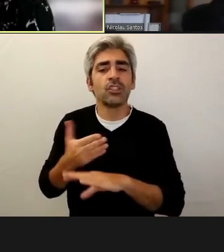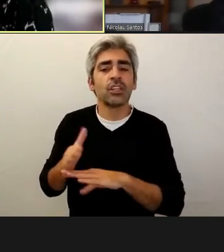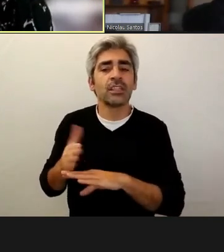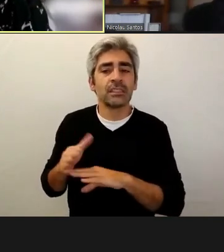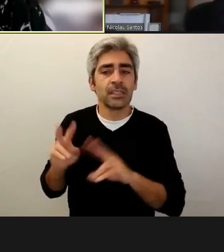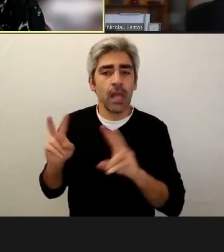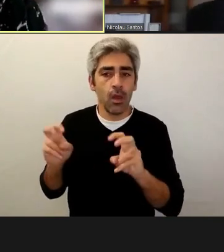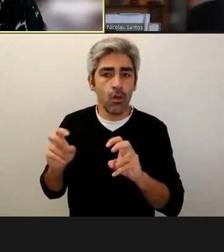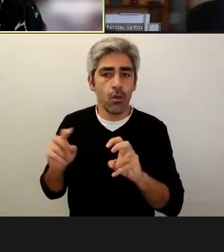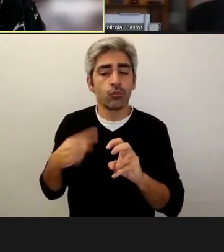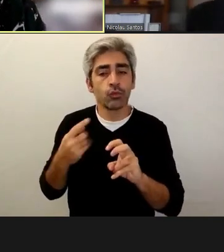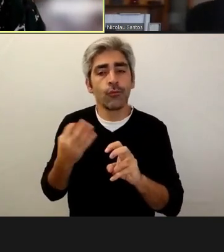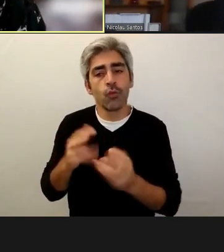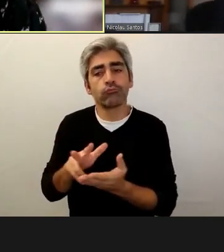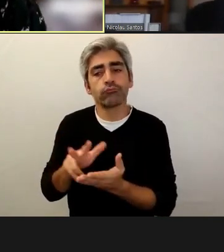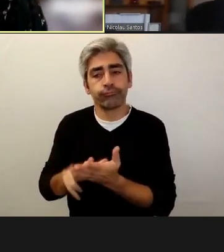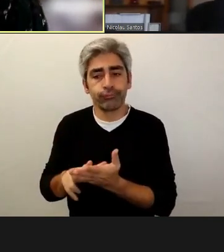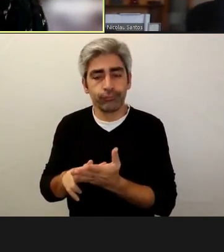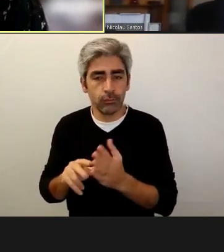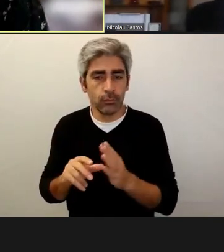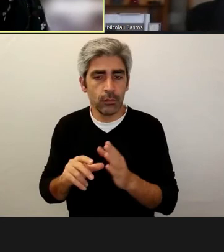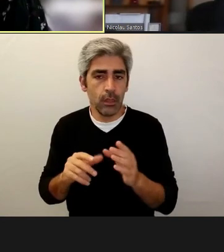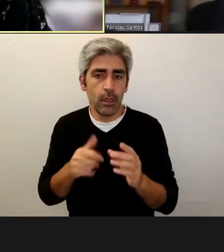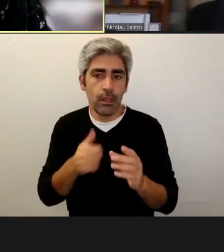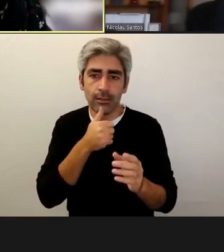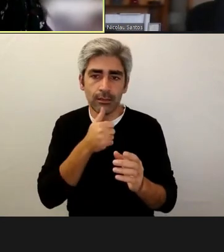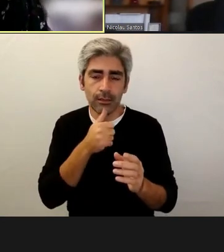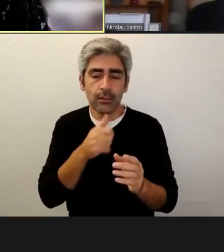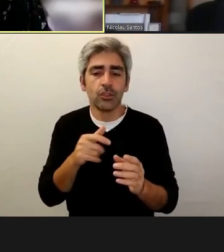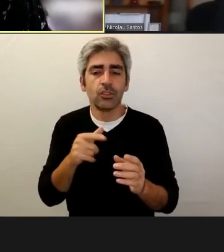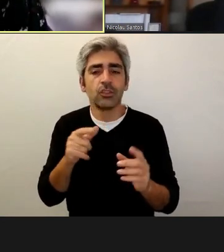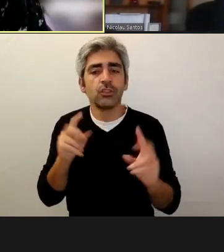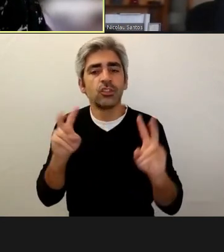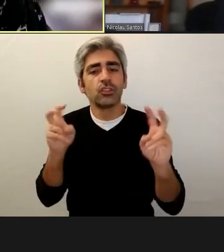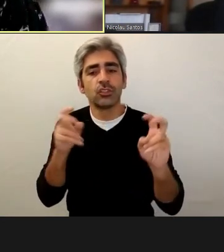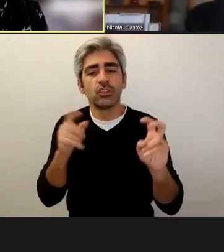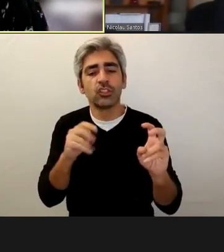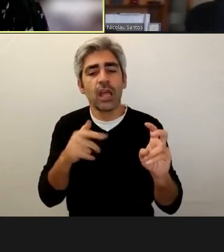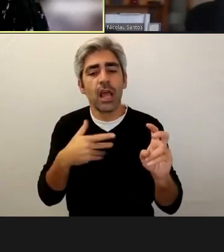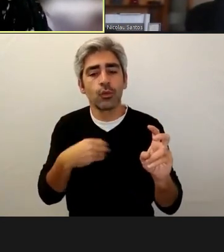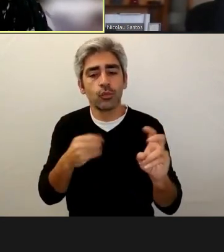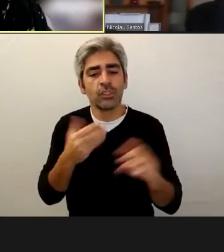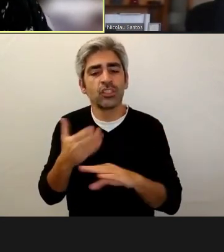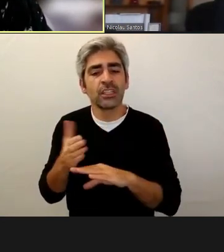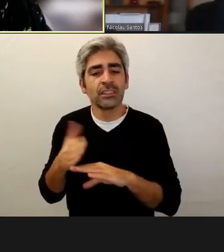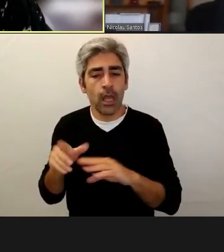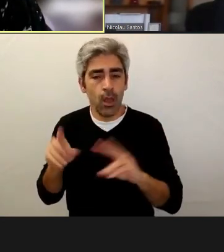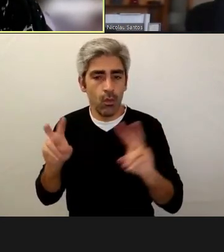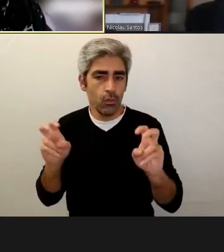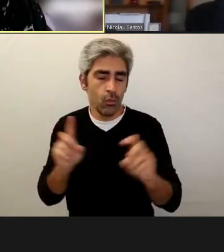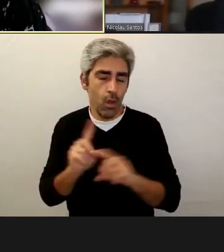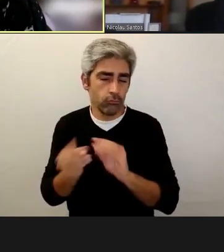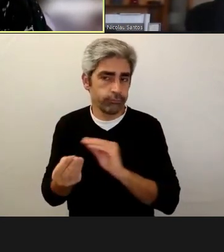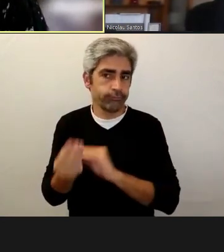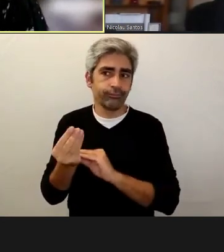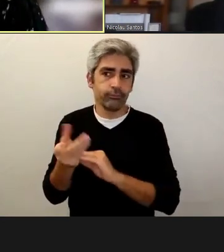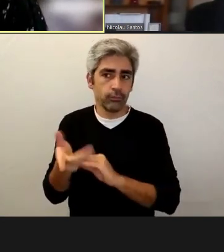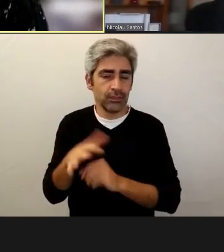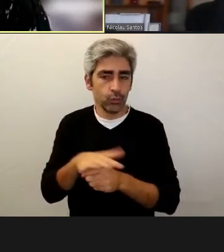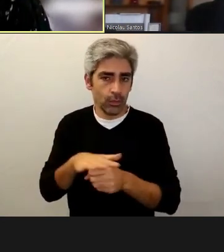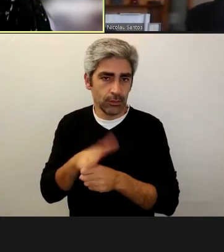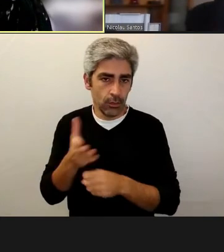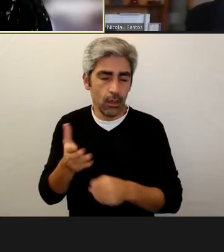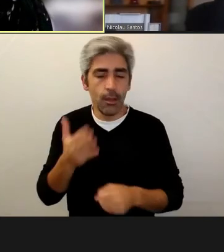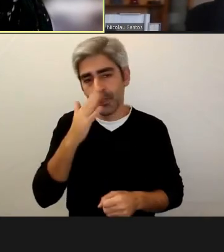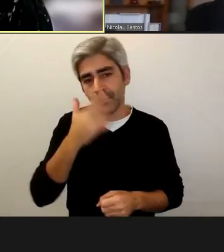decretado o estado de exceção. E eu dizia há pouco, e até deliberadamente, porque me parece que nós estamos todos muito